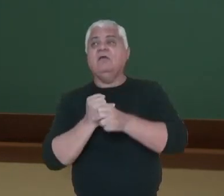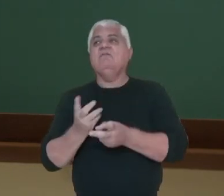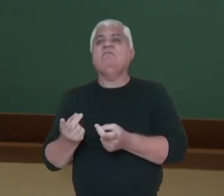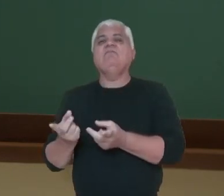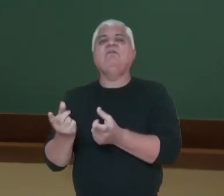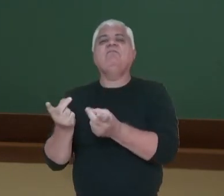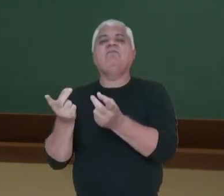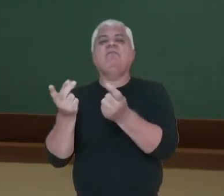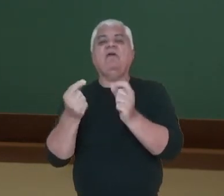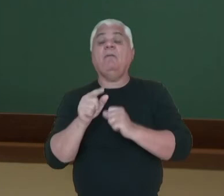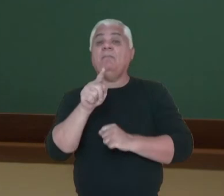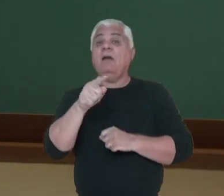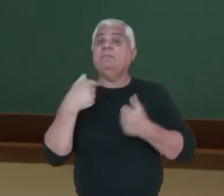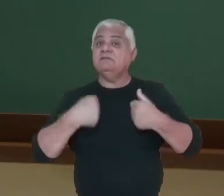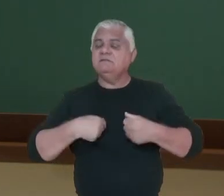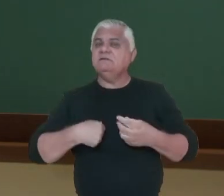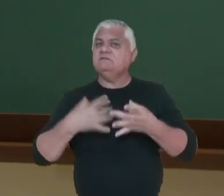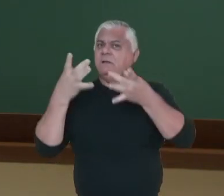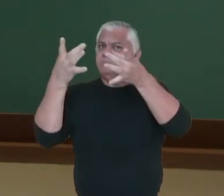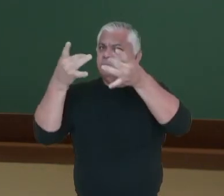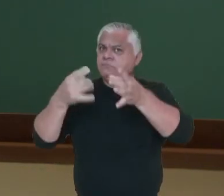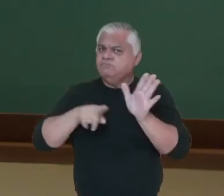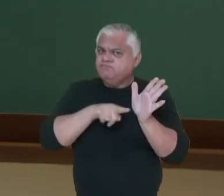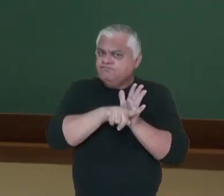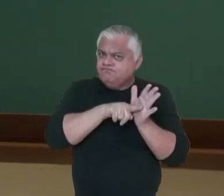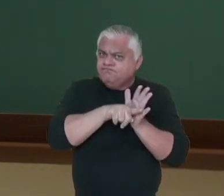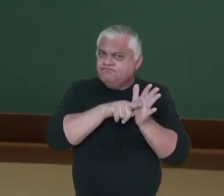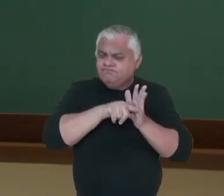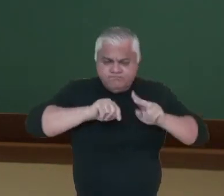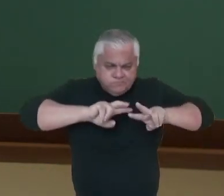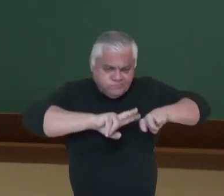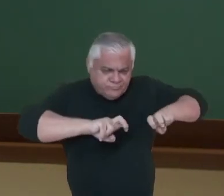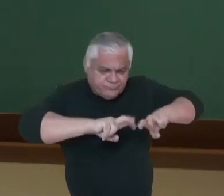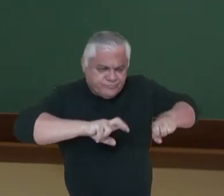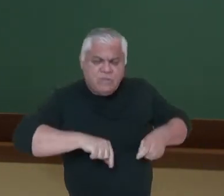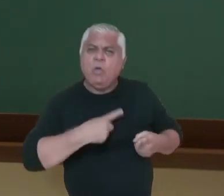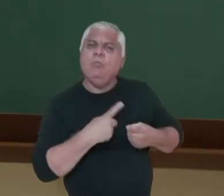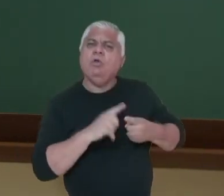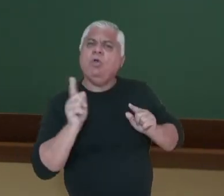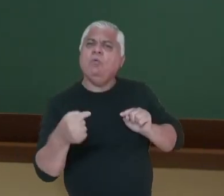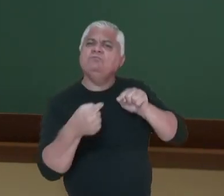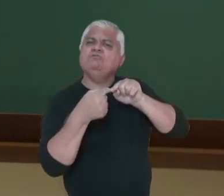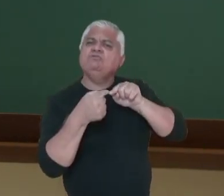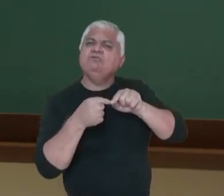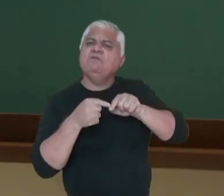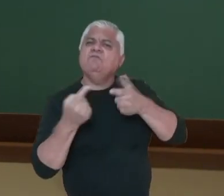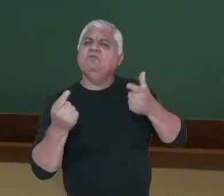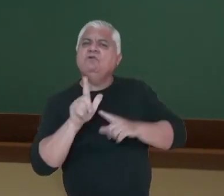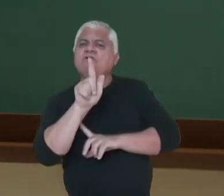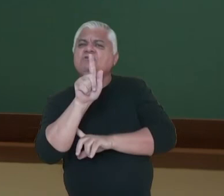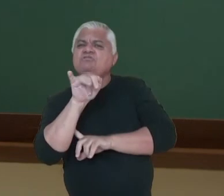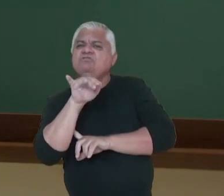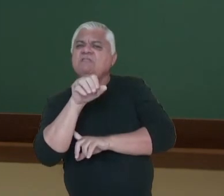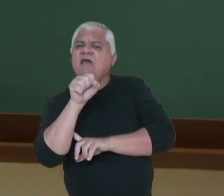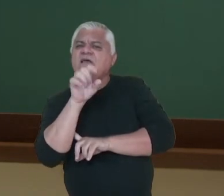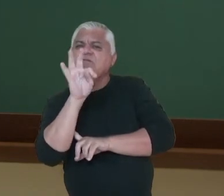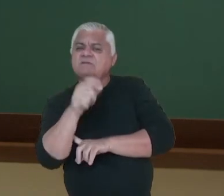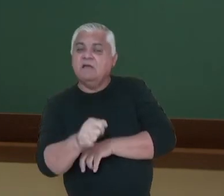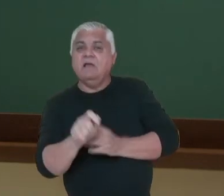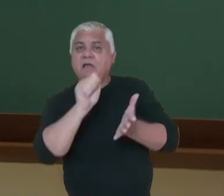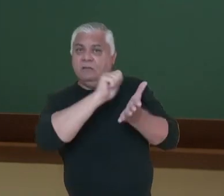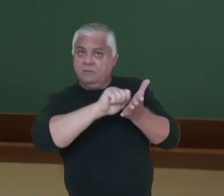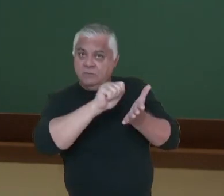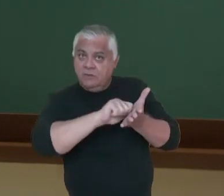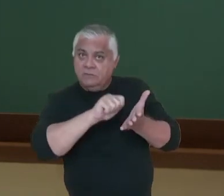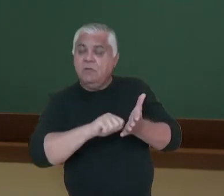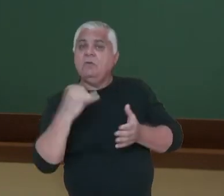muito aprofundada quando nós trazemos esse tema para dentro da escola. Por isso é muito importante fazer as anotações, as dúvidas